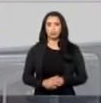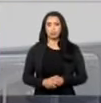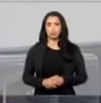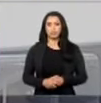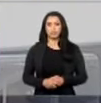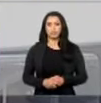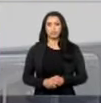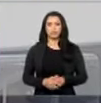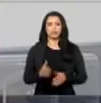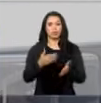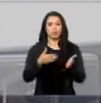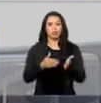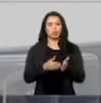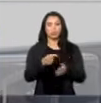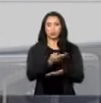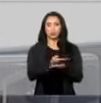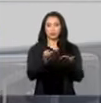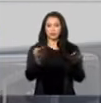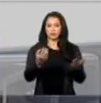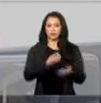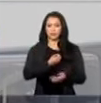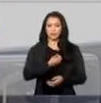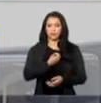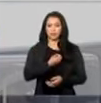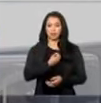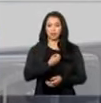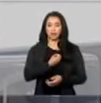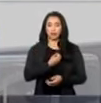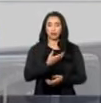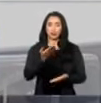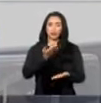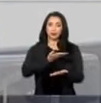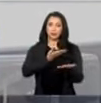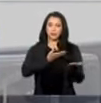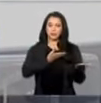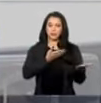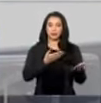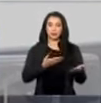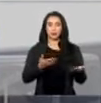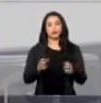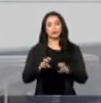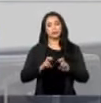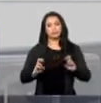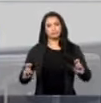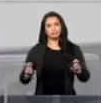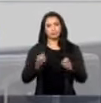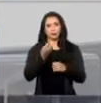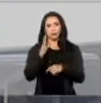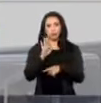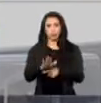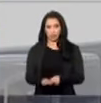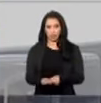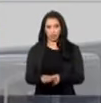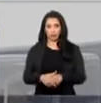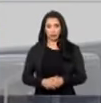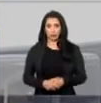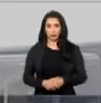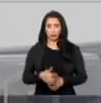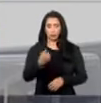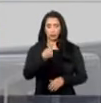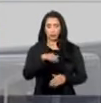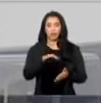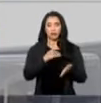demais autoridades presentes, caríssimos colegas de mesa, boa tarde. Sou secretário